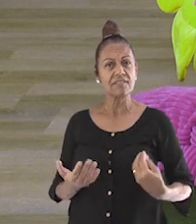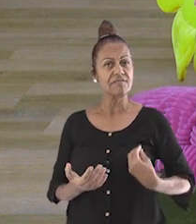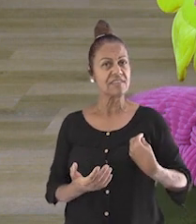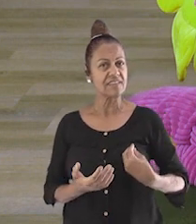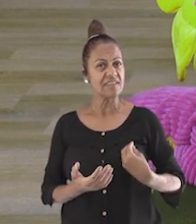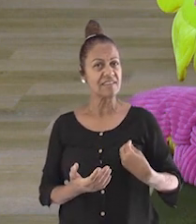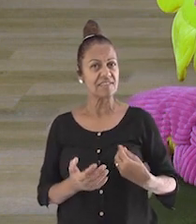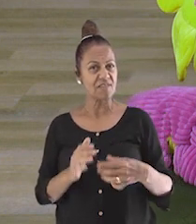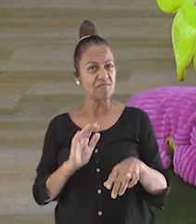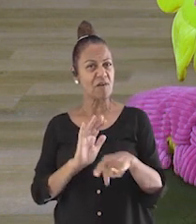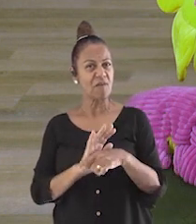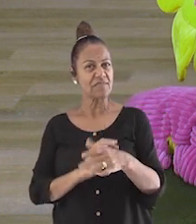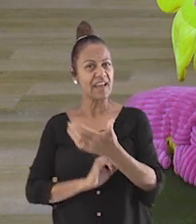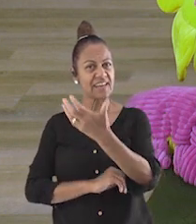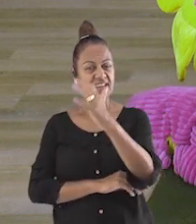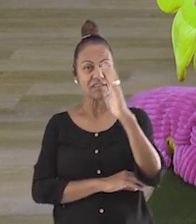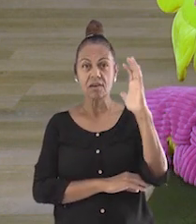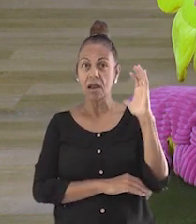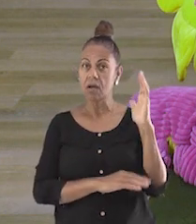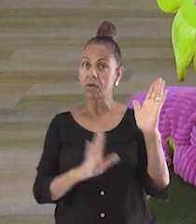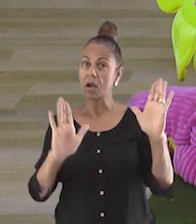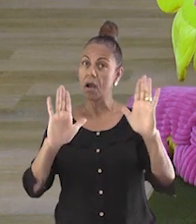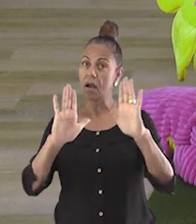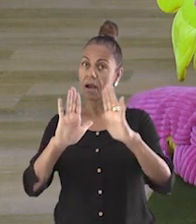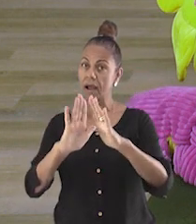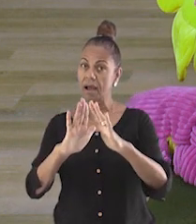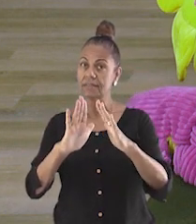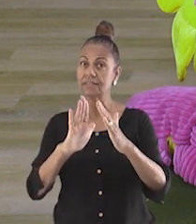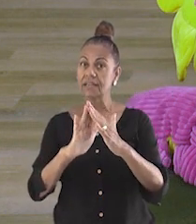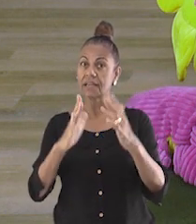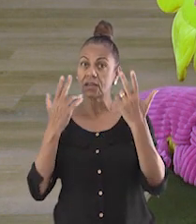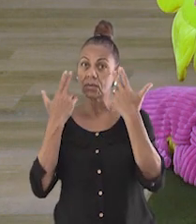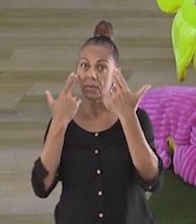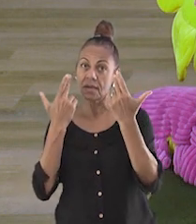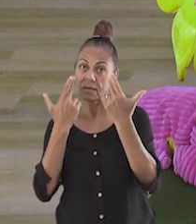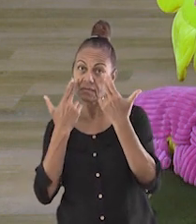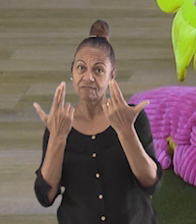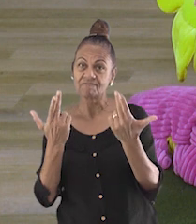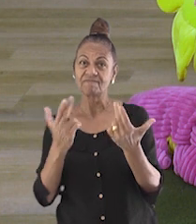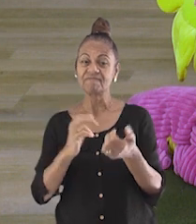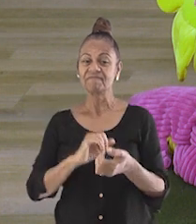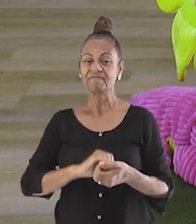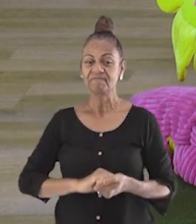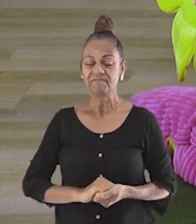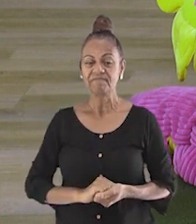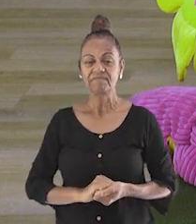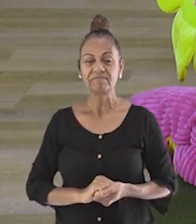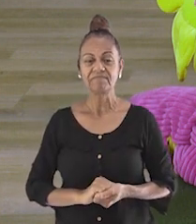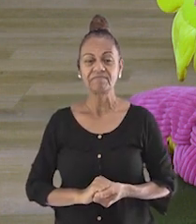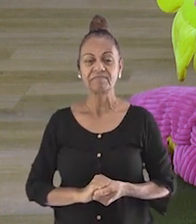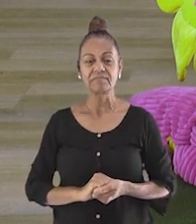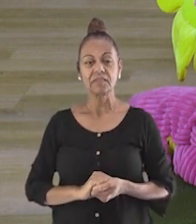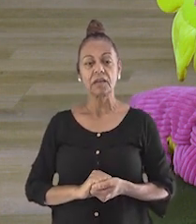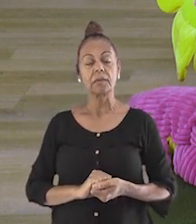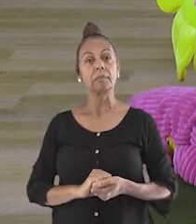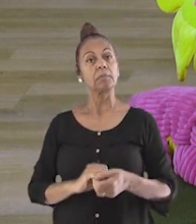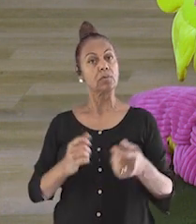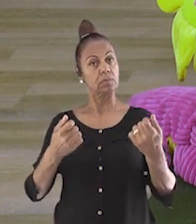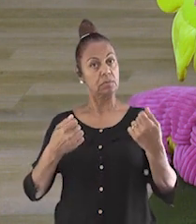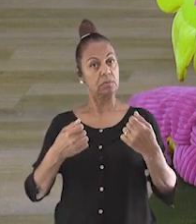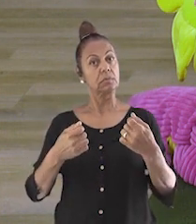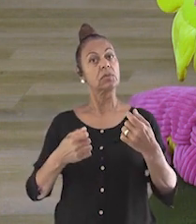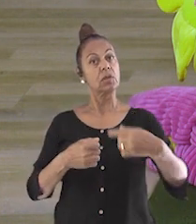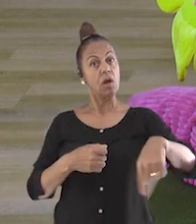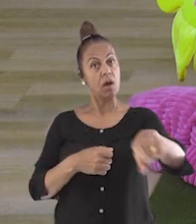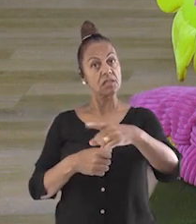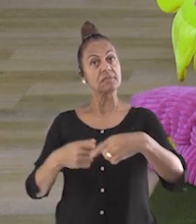na natureza, que é o seu habitat natural, a casa deles. Por isso, temos